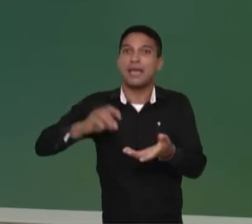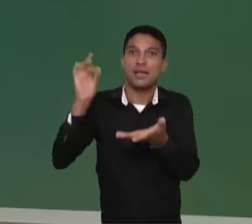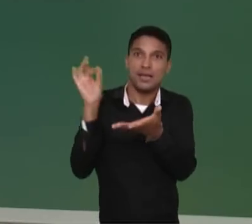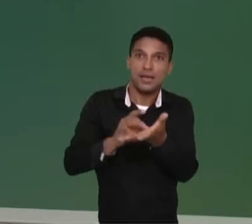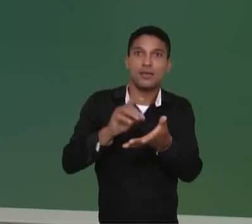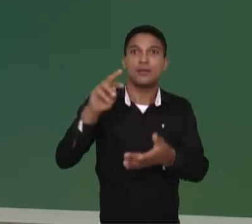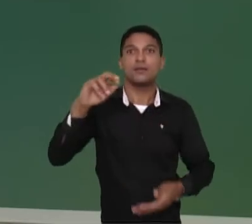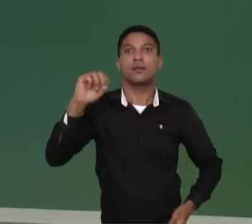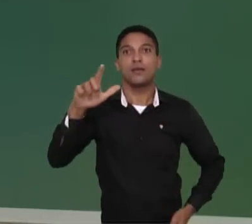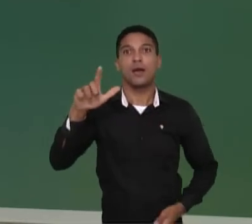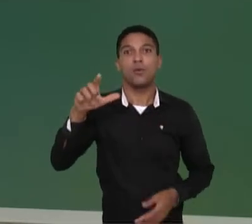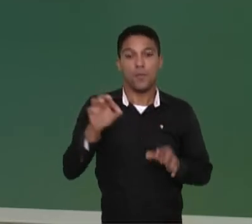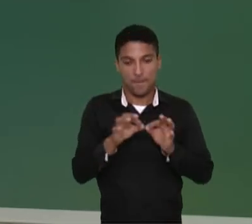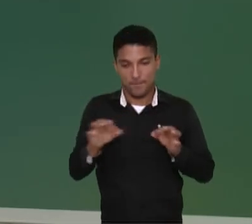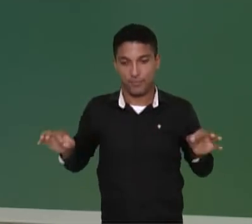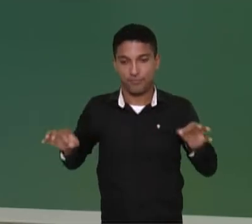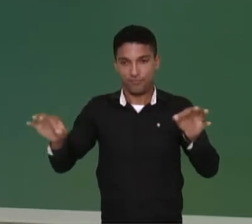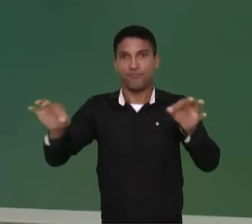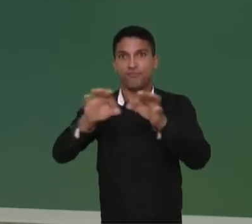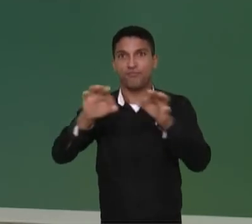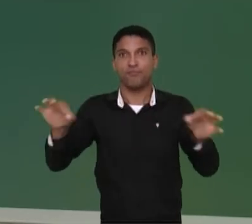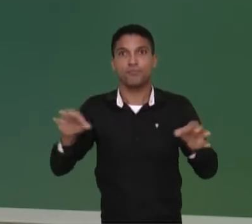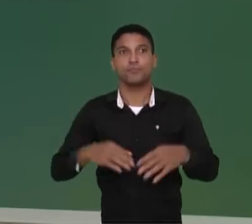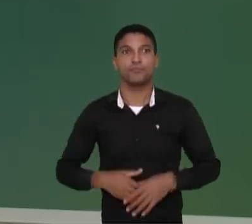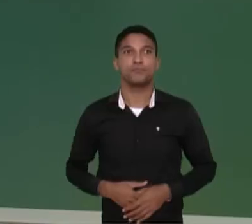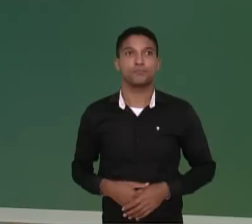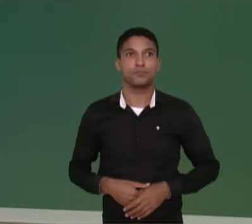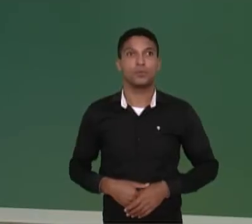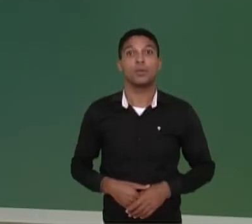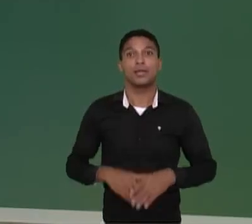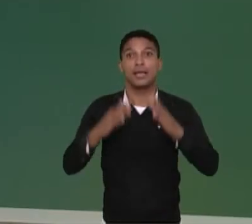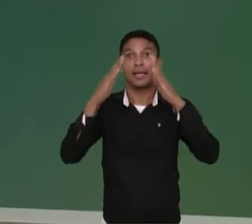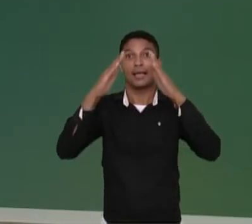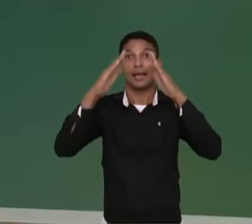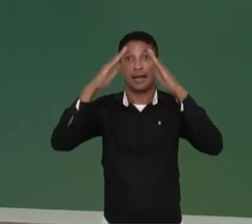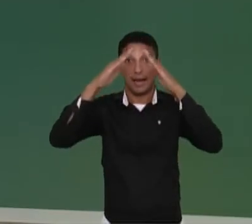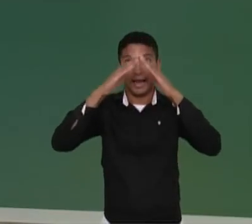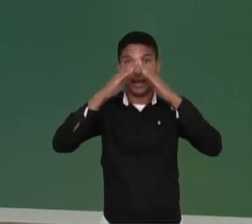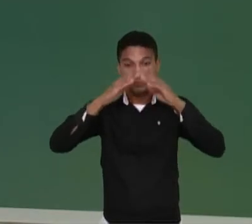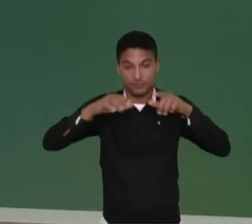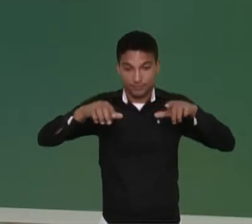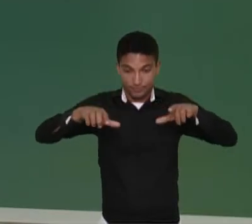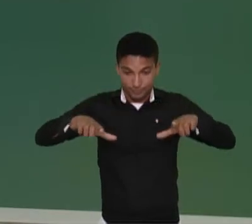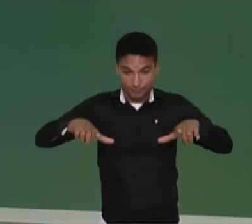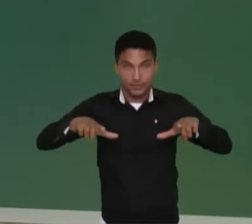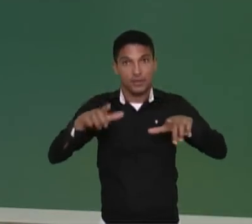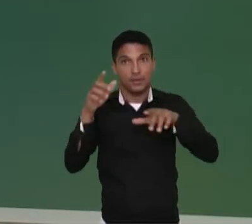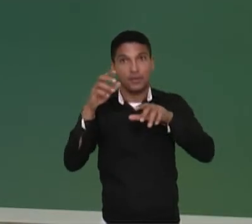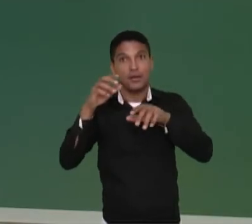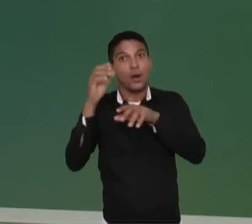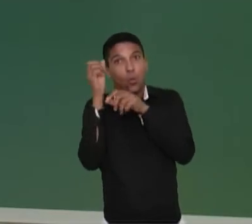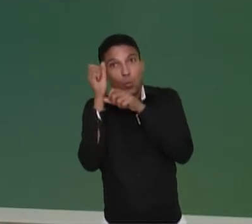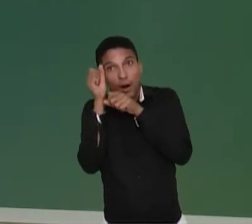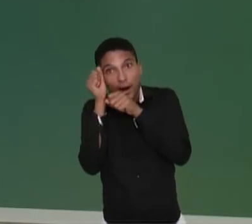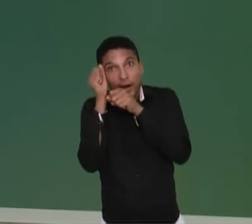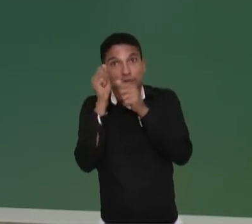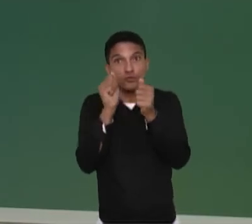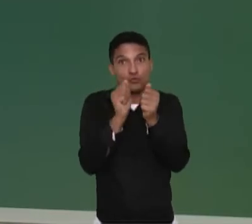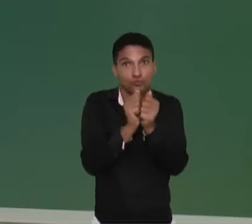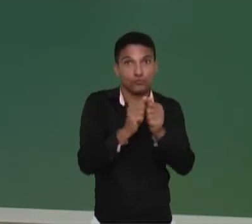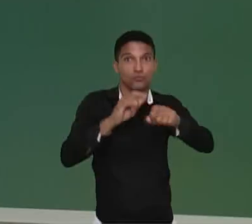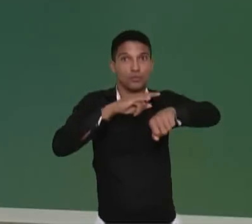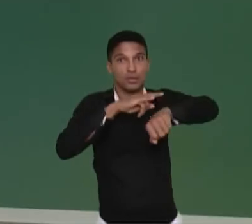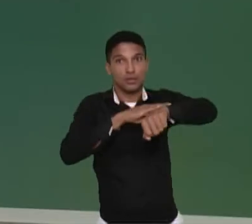metro quadrado, não em centímetro quadrado. Eu trabalho com números menores, vou trabalhar com multiplicação